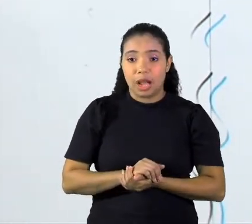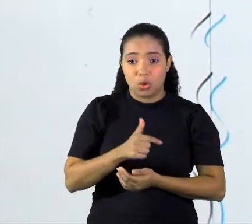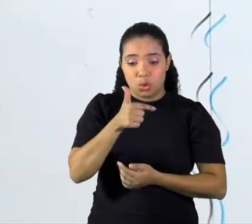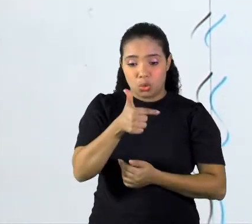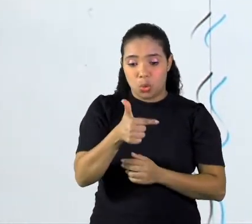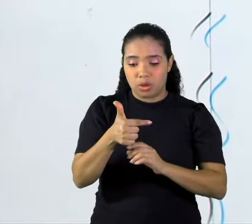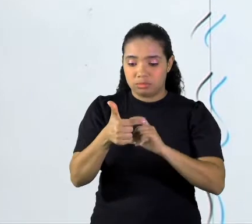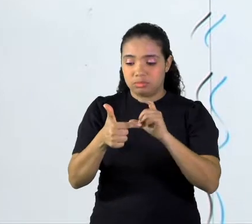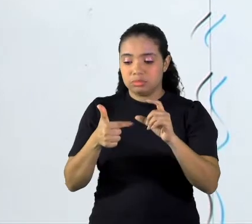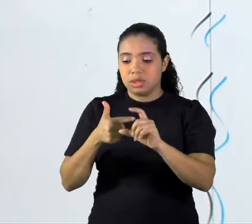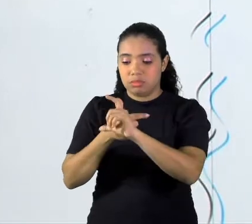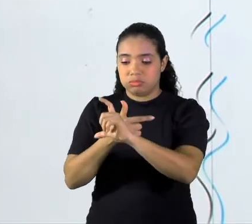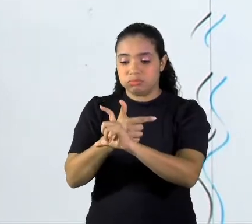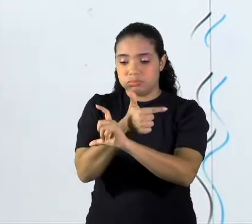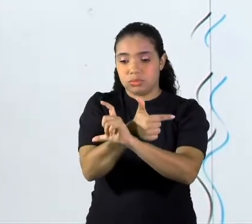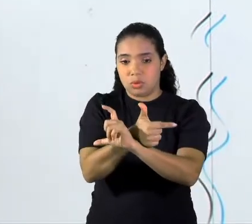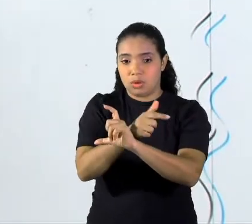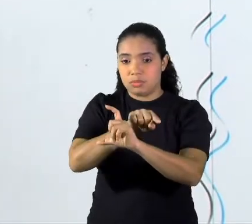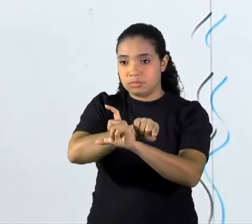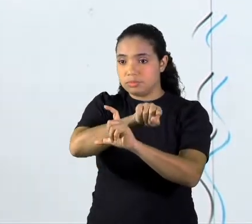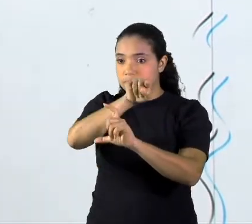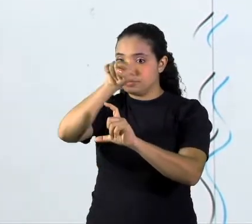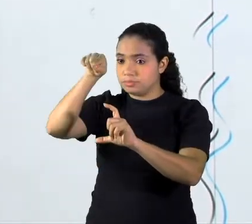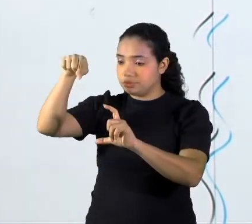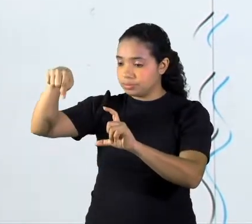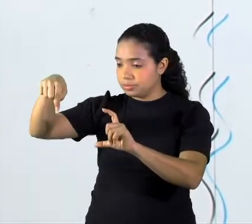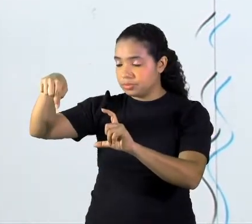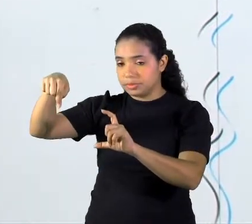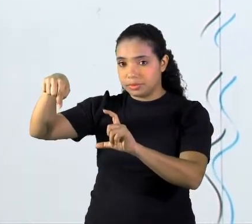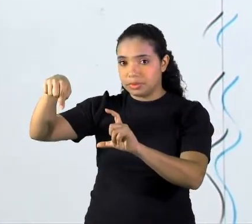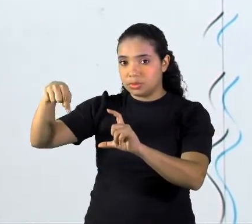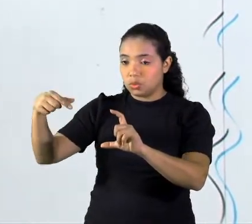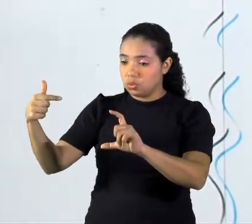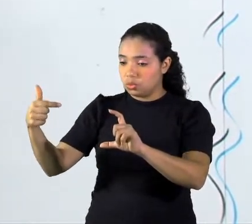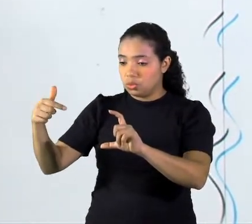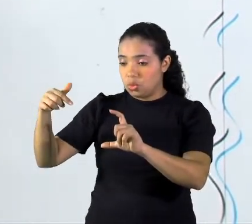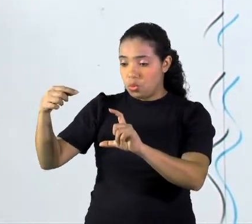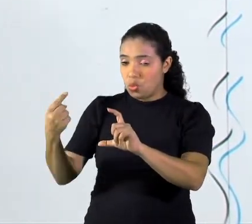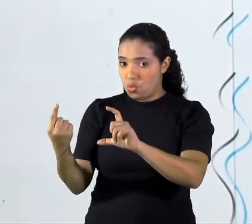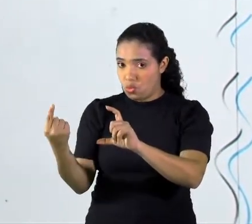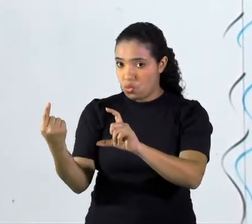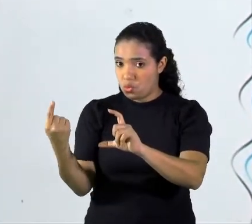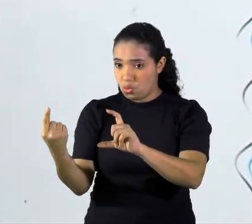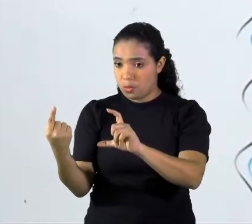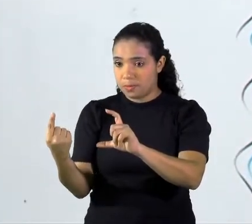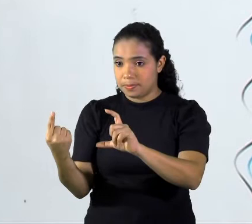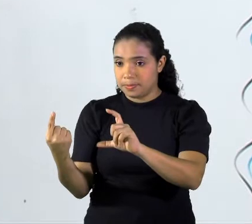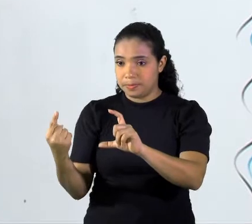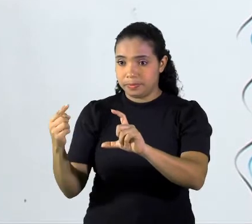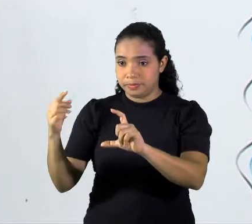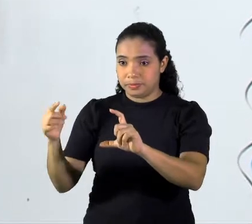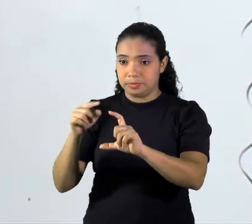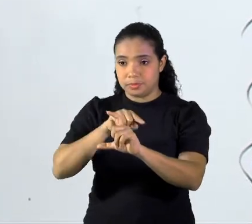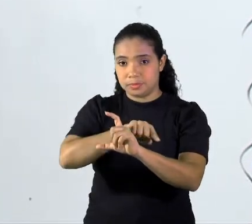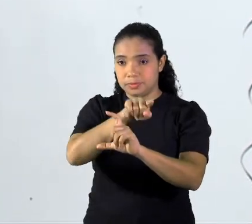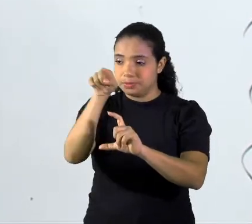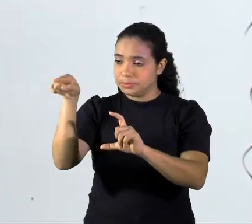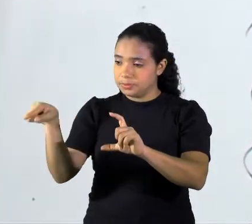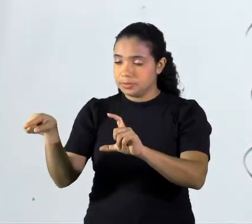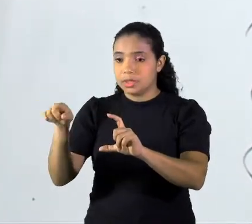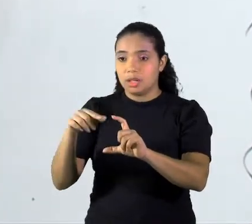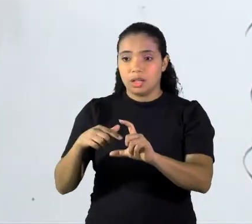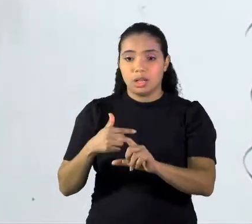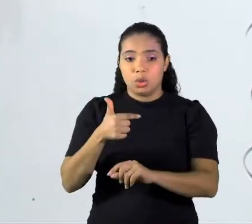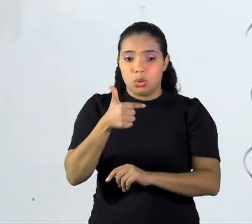pegar o número de fora e multiplicar pelo segundo termo. Mais vezes mais dá mais.